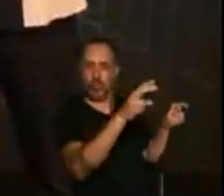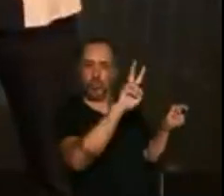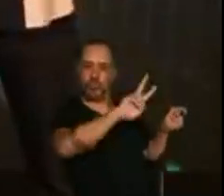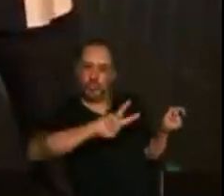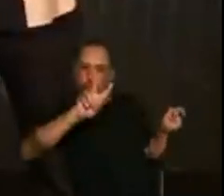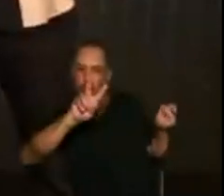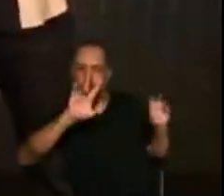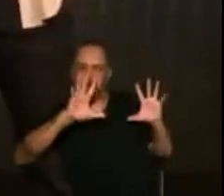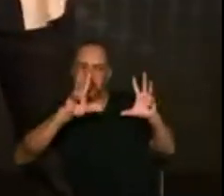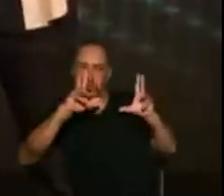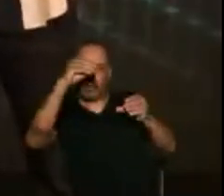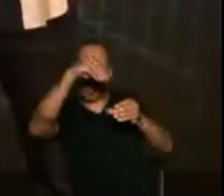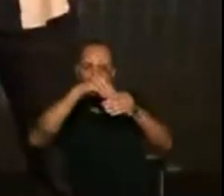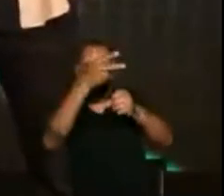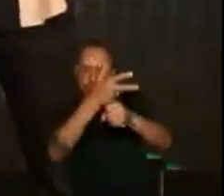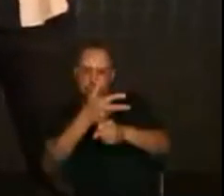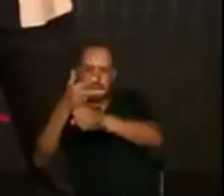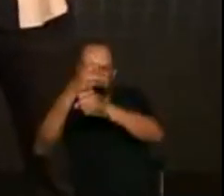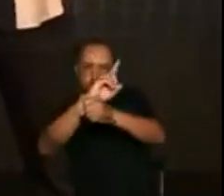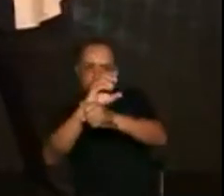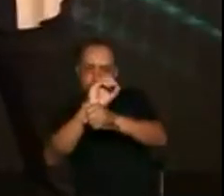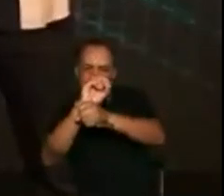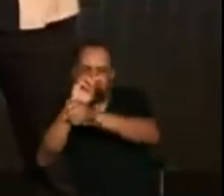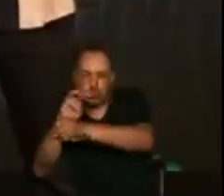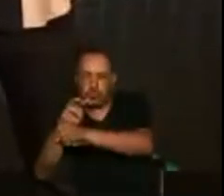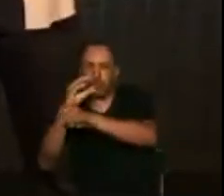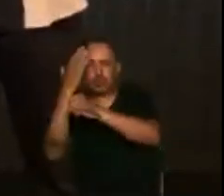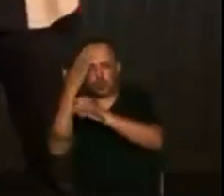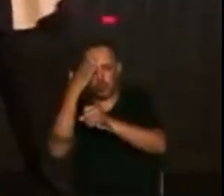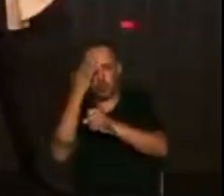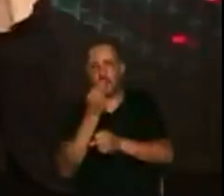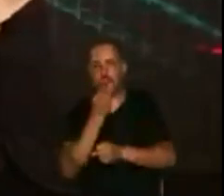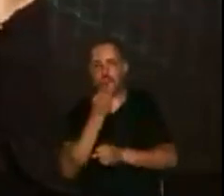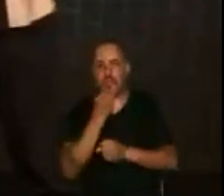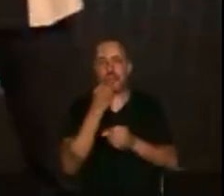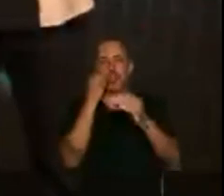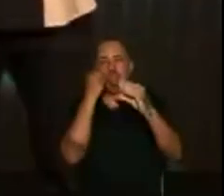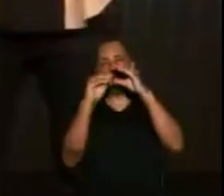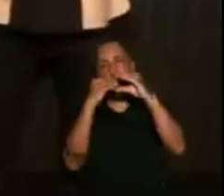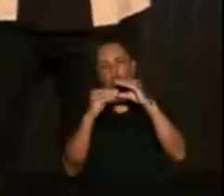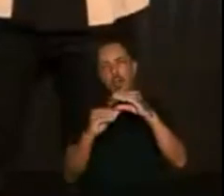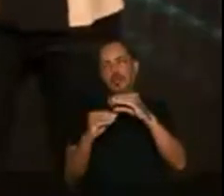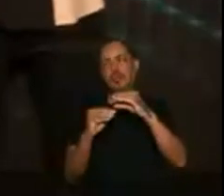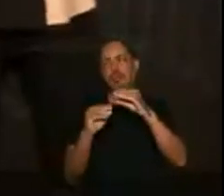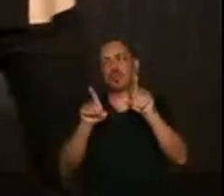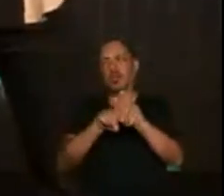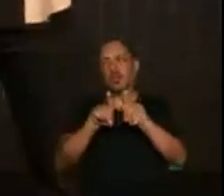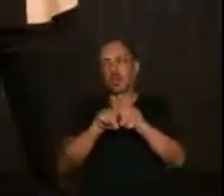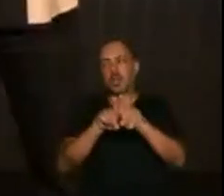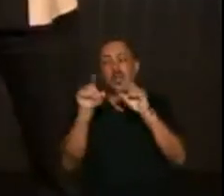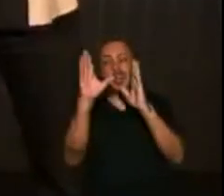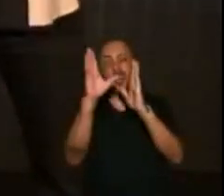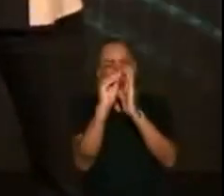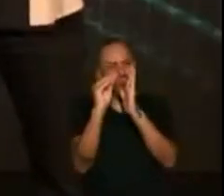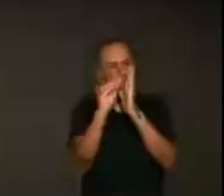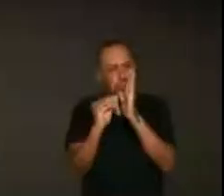sobre a sala do Zoom ali e tal, e atento às oportunidades, aos comentários ali, o que a galera está falando. E esse conteúdo